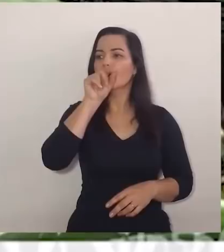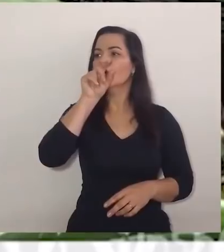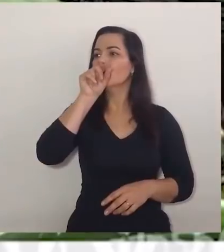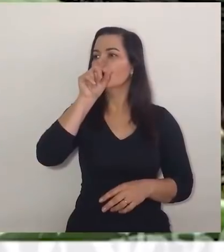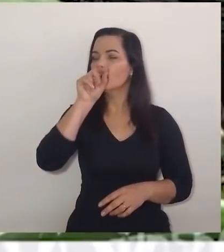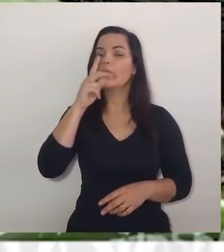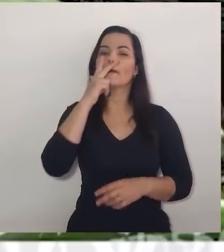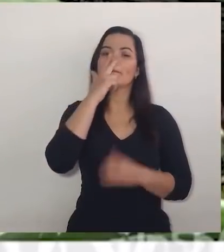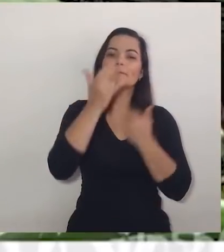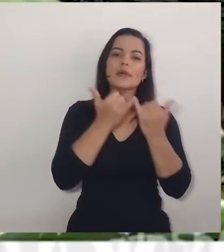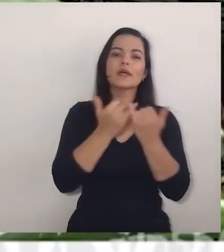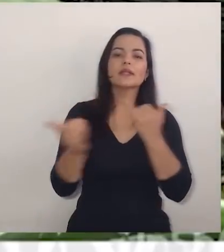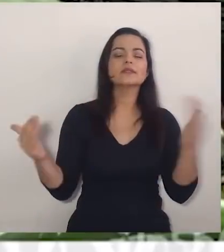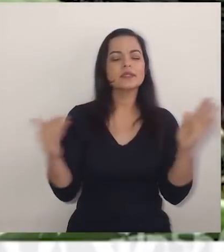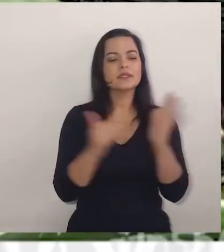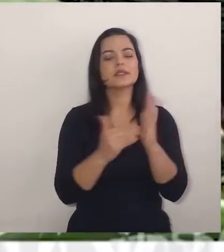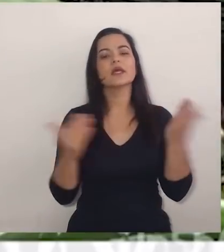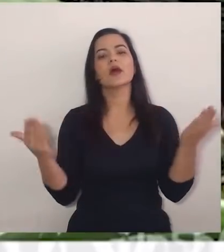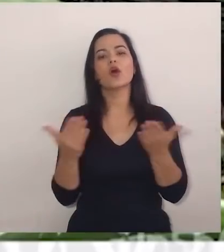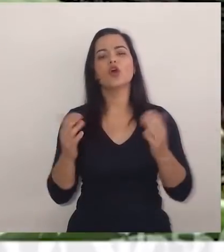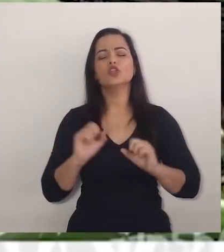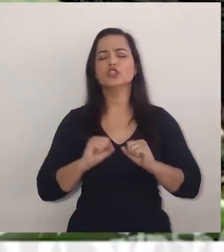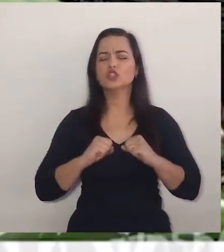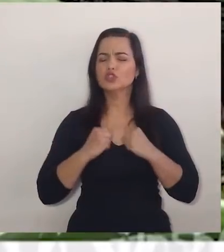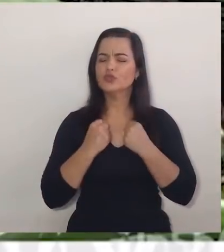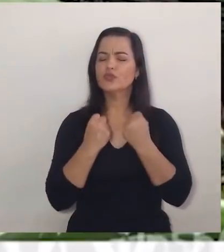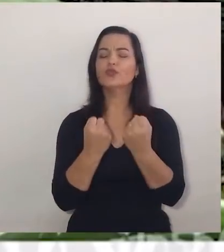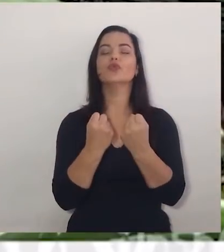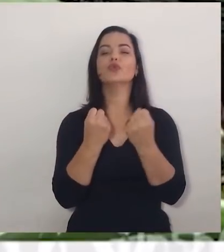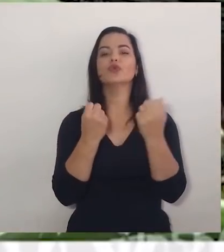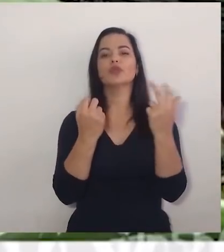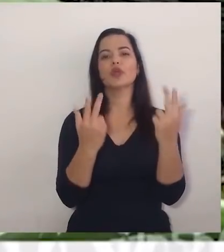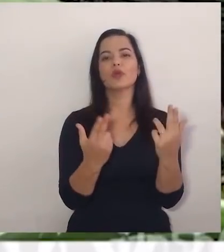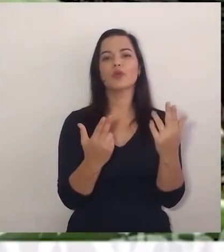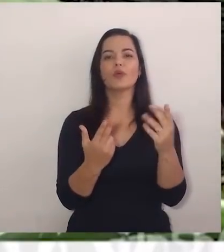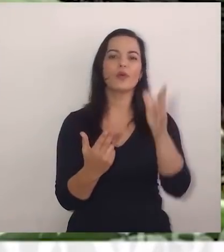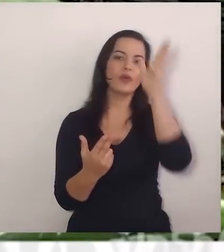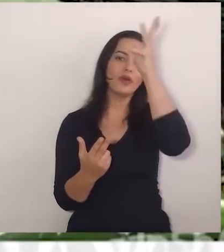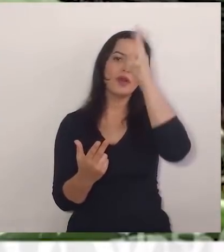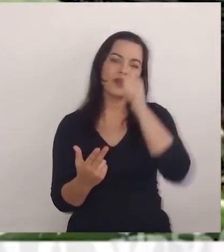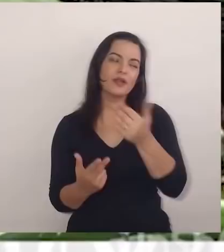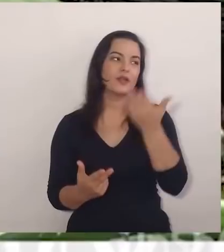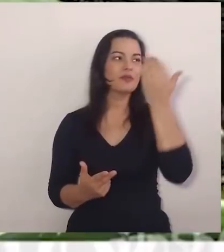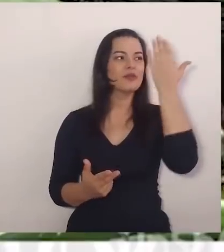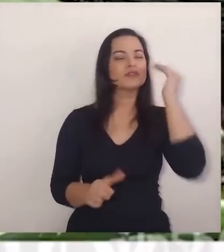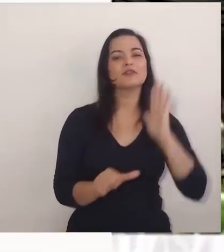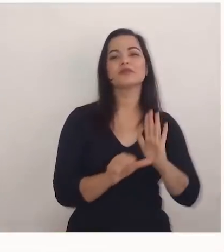hoje o esforço empreendido por sua ancestral.